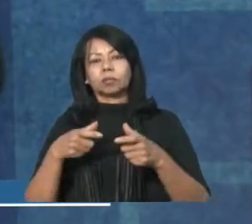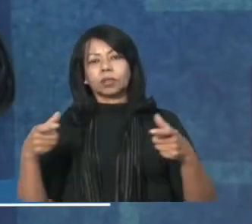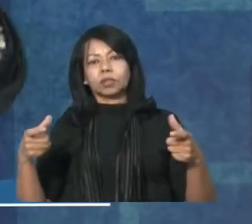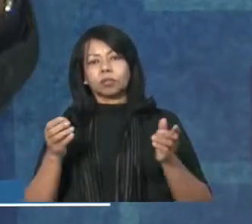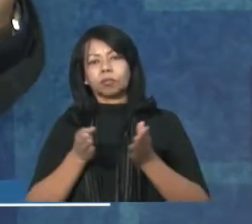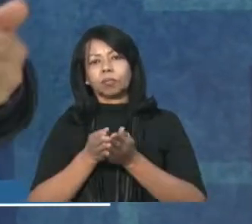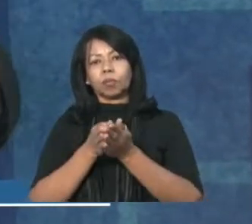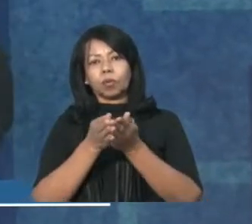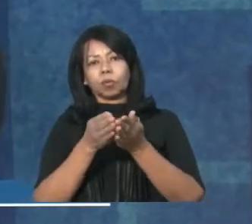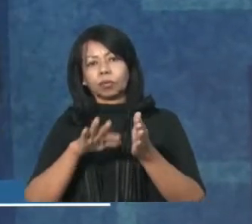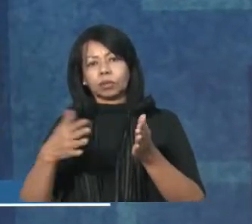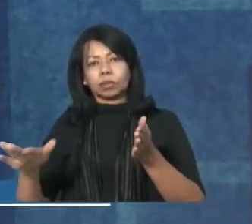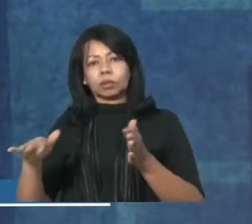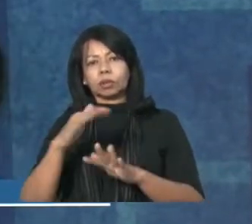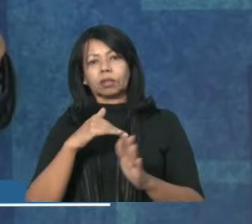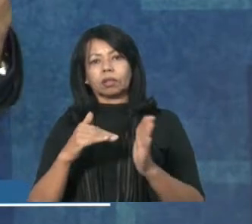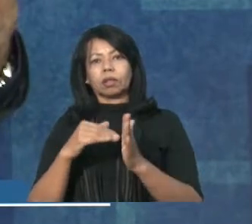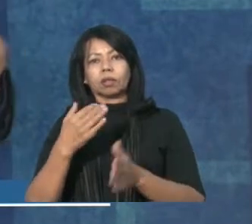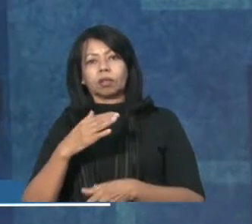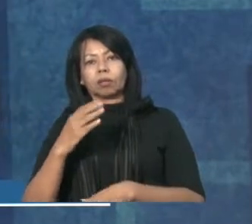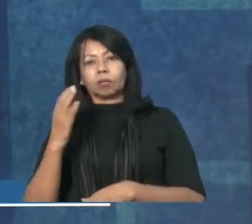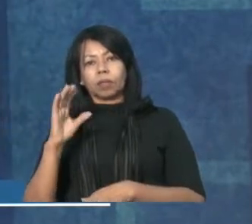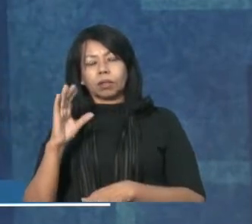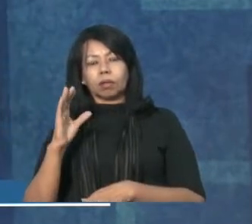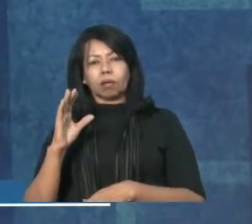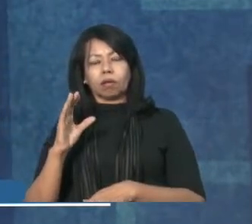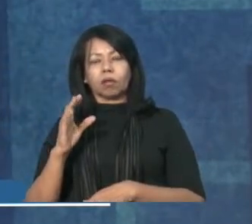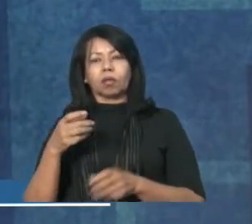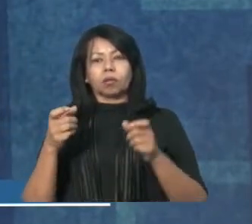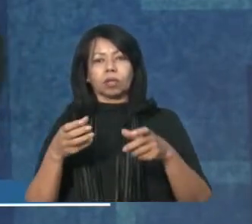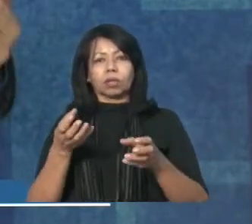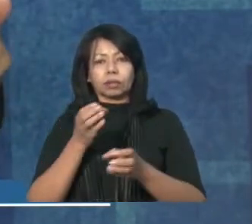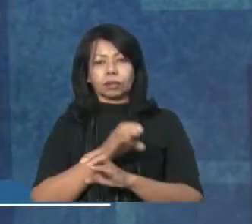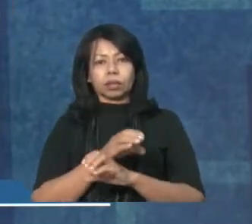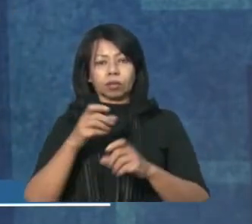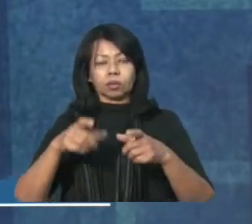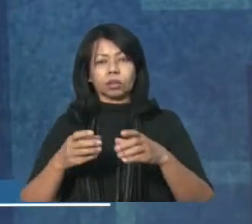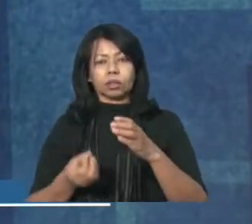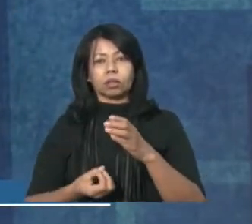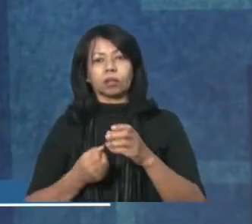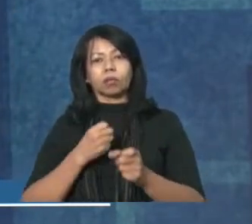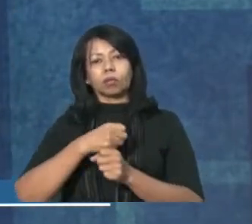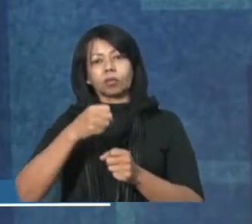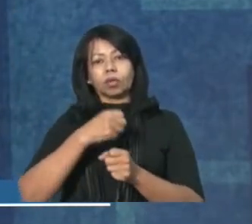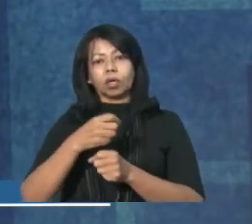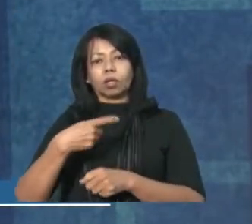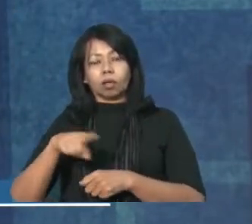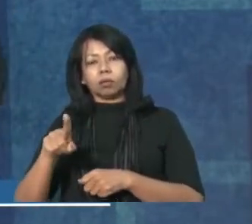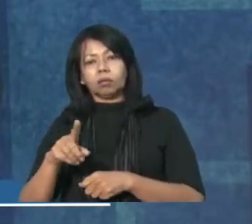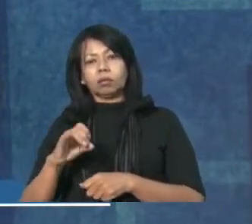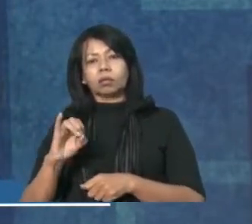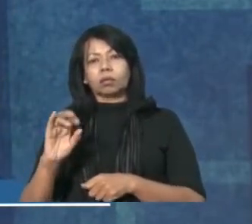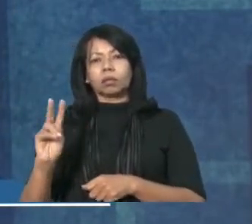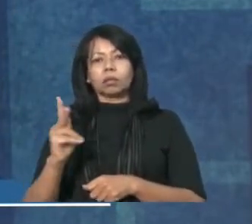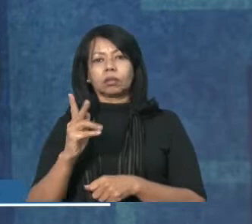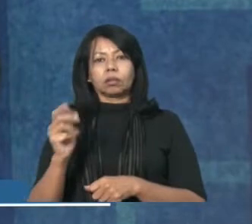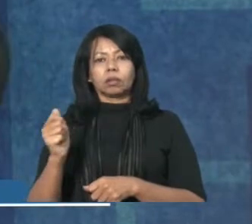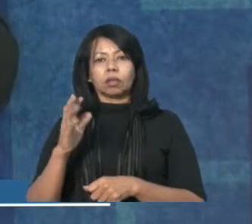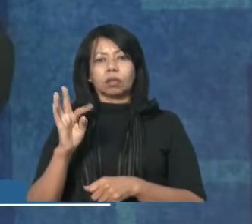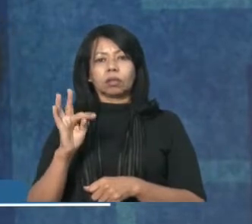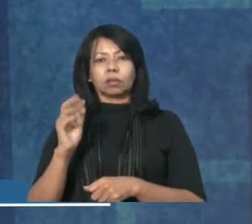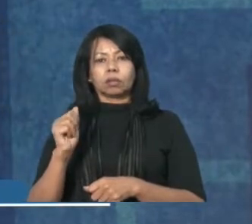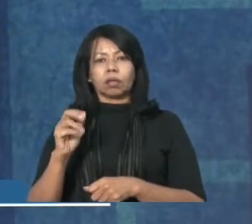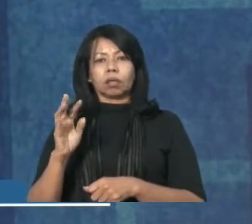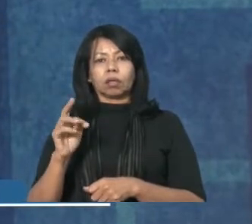área do porto de Santos até Cubatão Mário operacional seca aonde ia ser construída na viabilizado ali na ilha tatupu essa